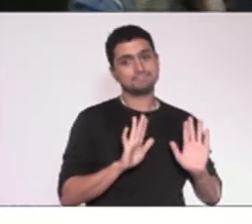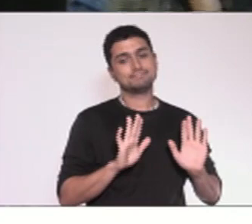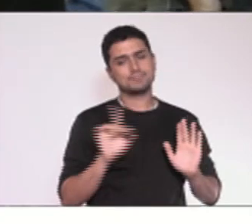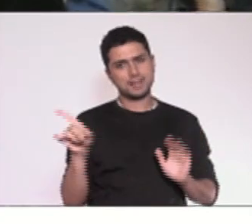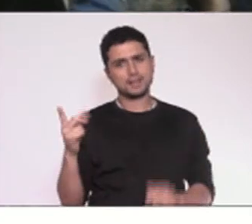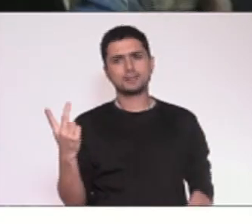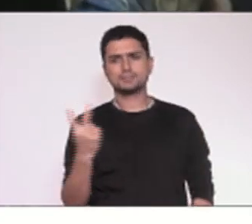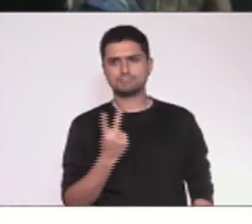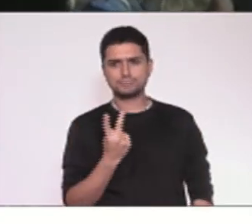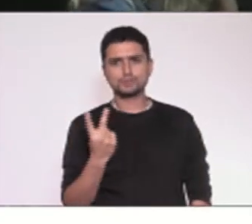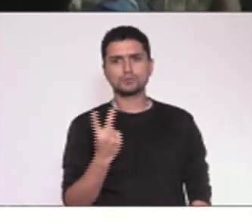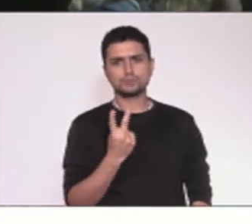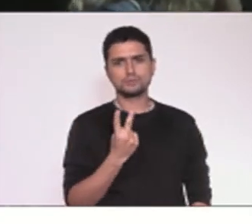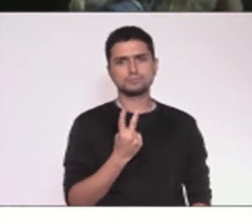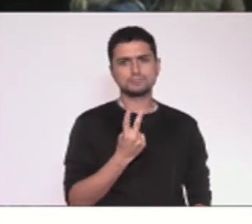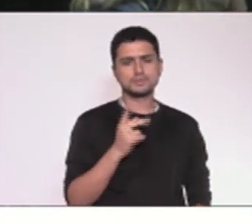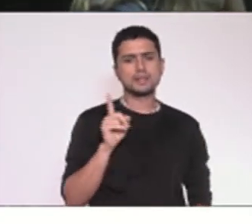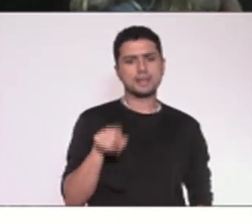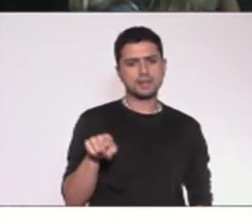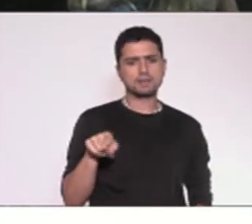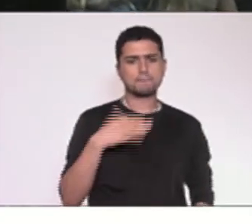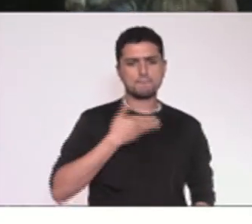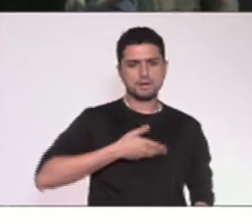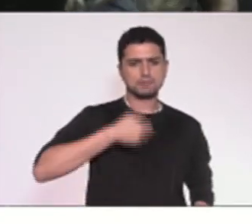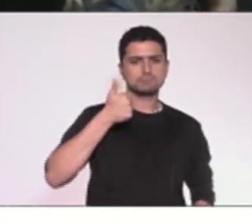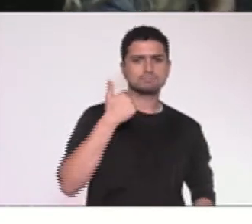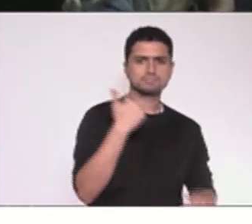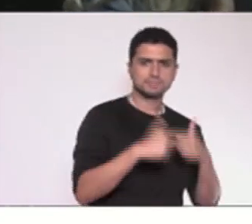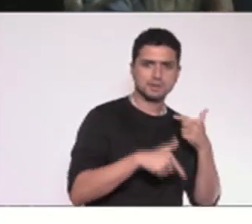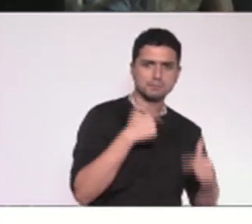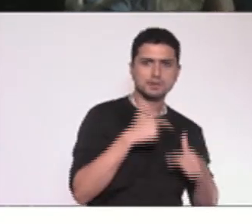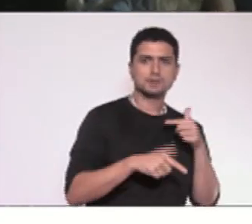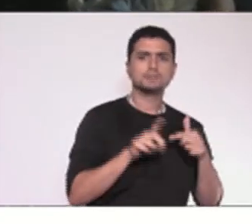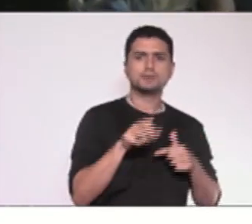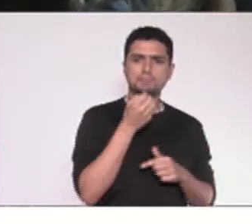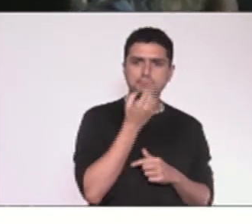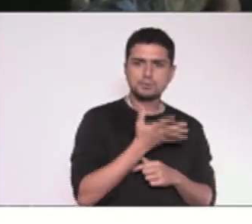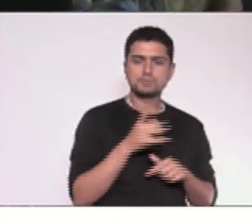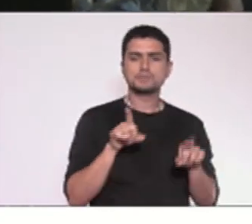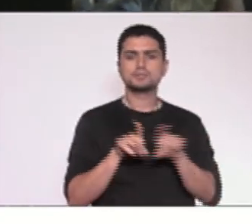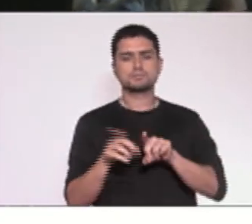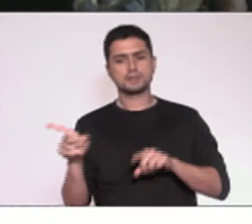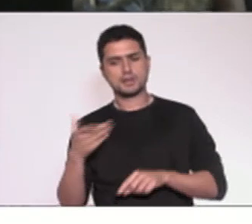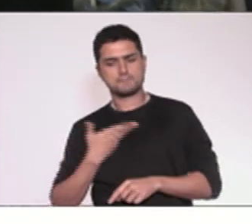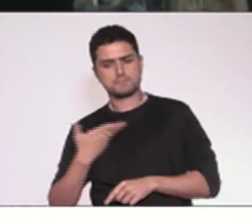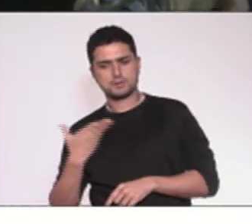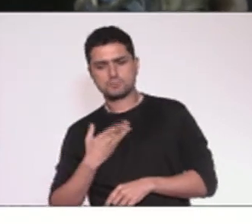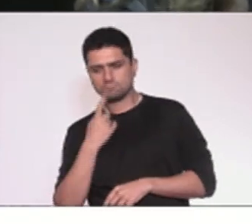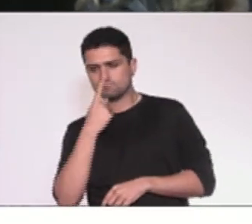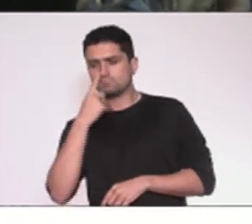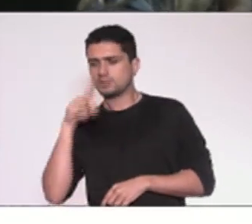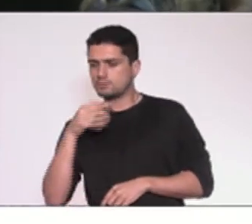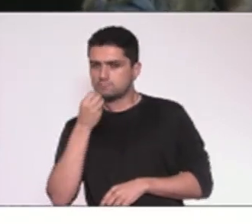vem galgando os andares da humildade, da